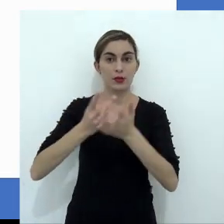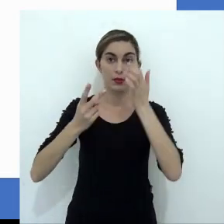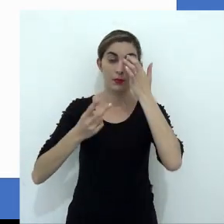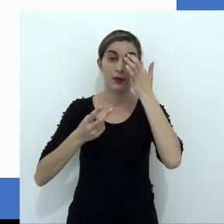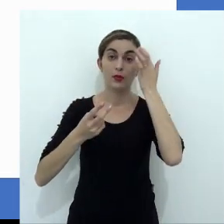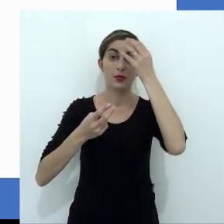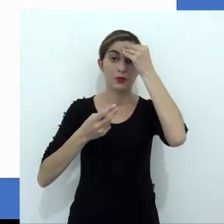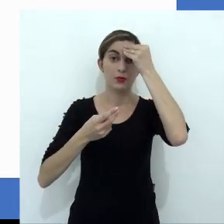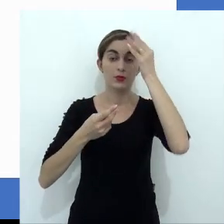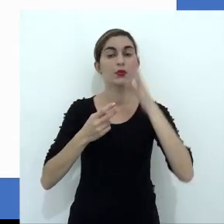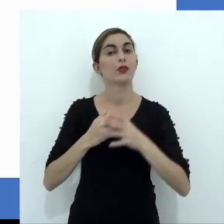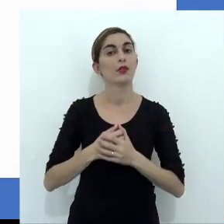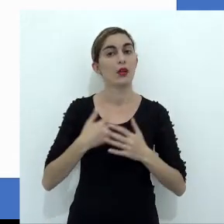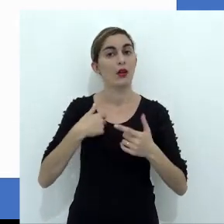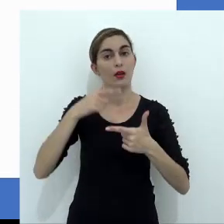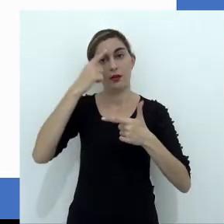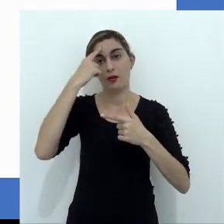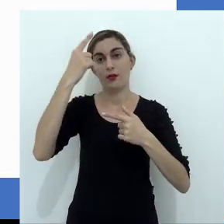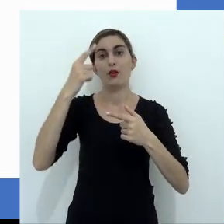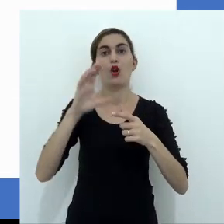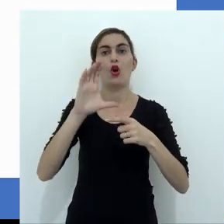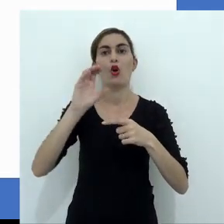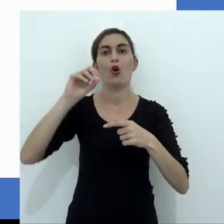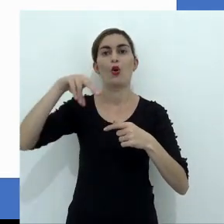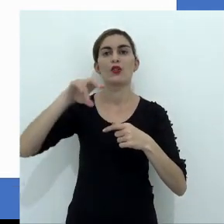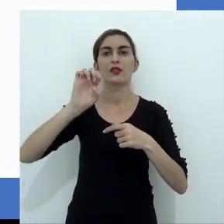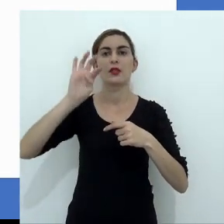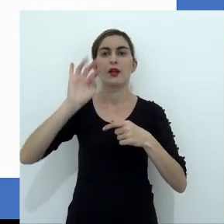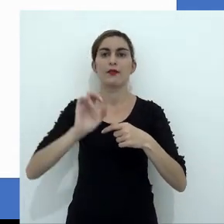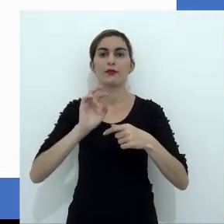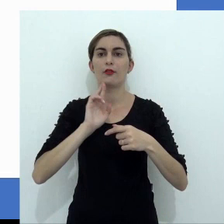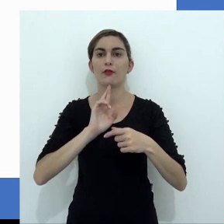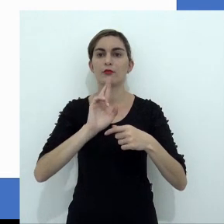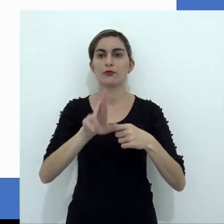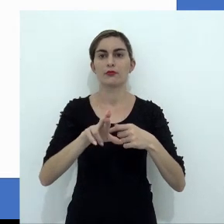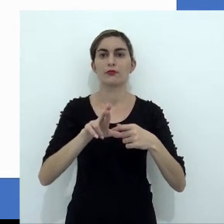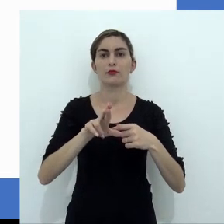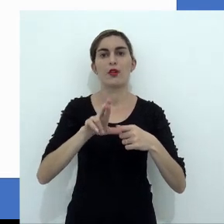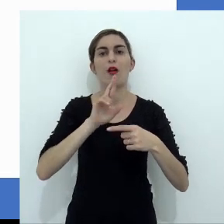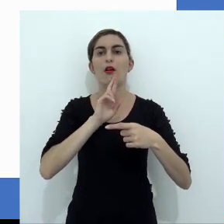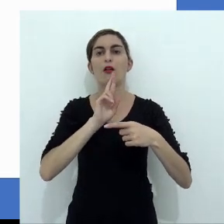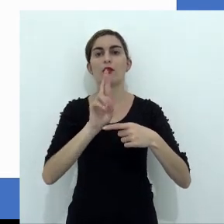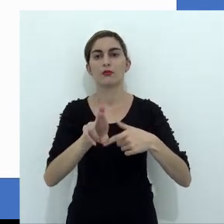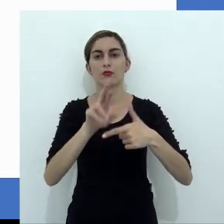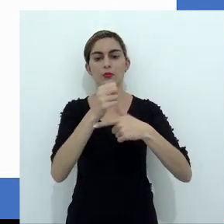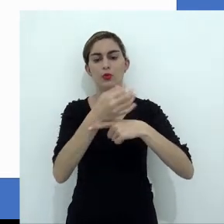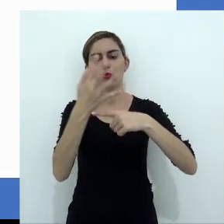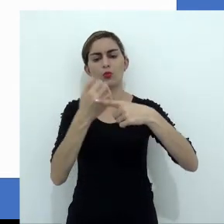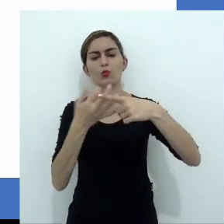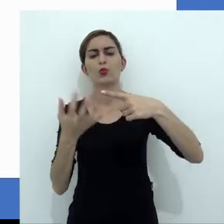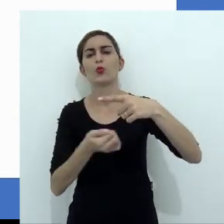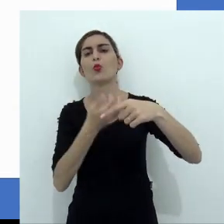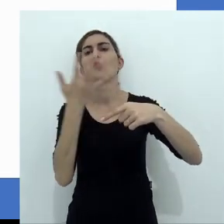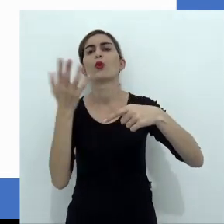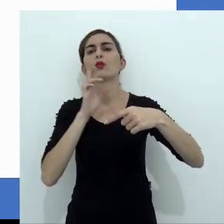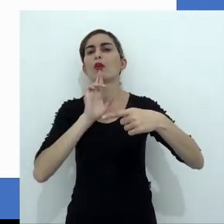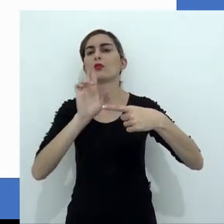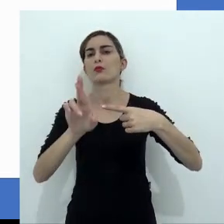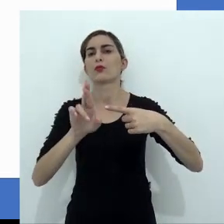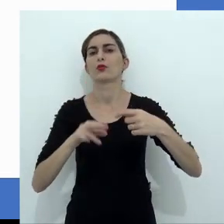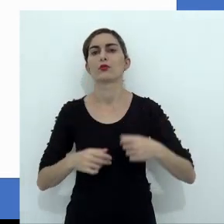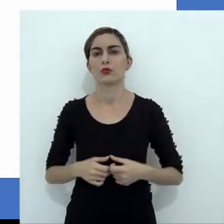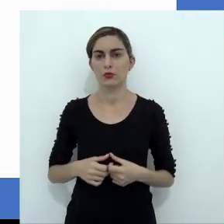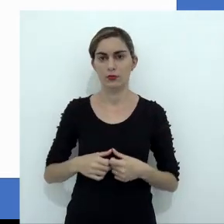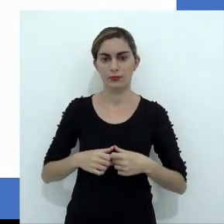guarde, tá certo? A ideia de dividir é a ideia de quociente. O quociente é exatamente o resultado que a gente obtém ao efetuar